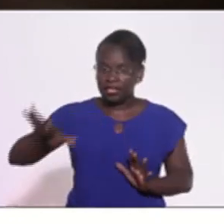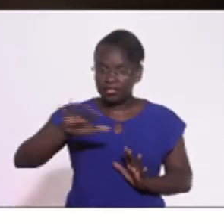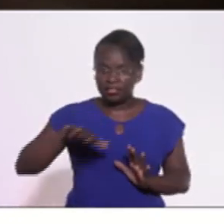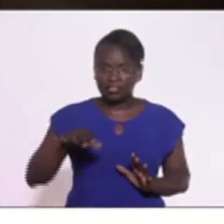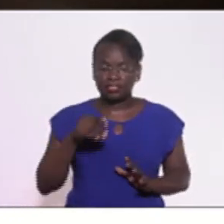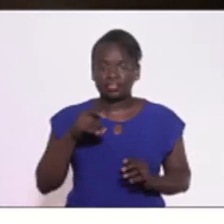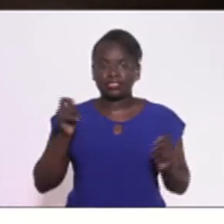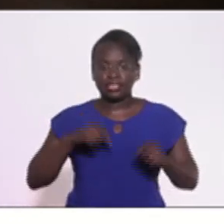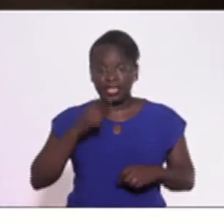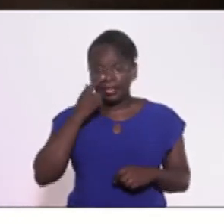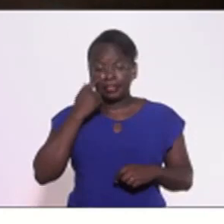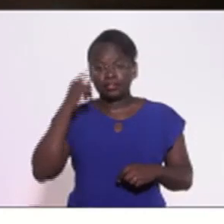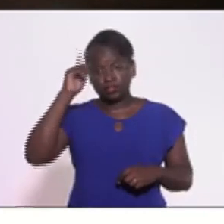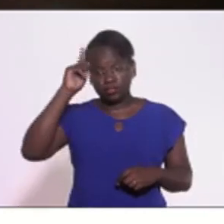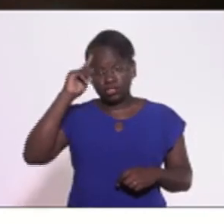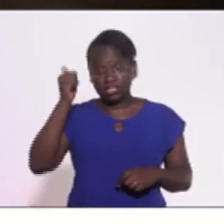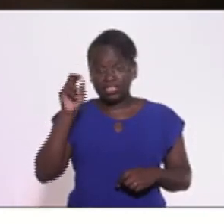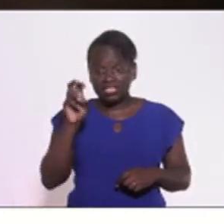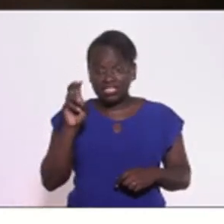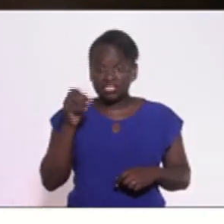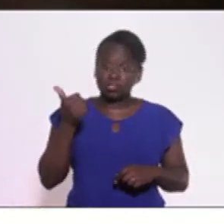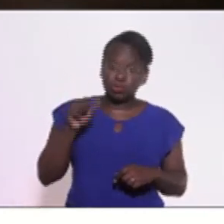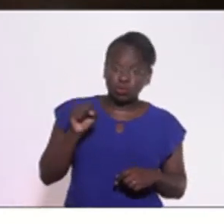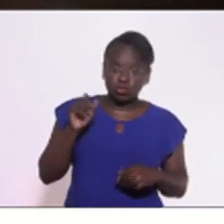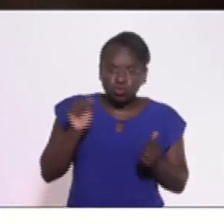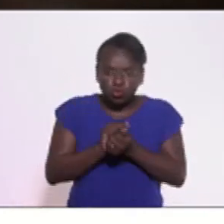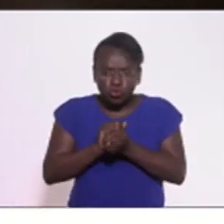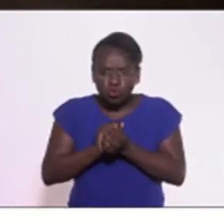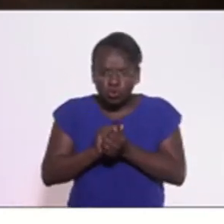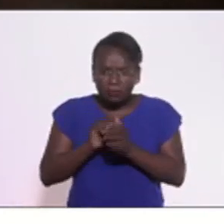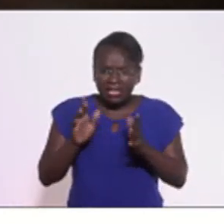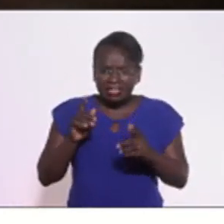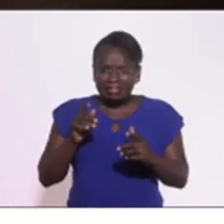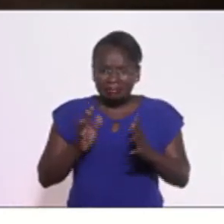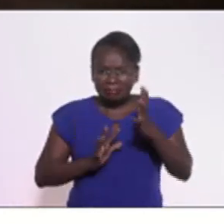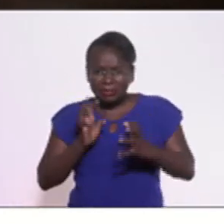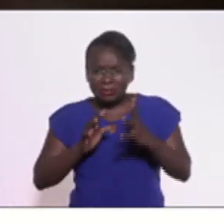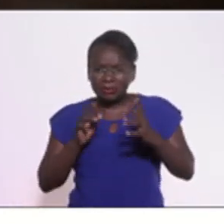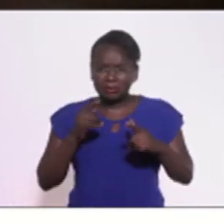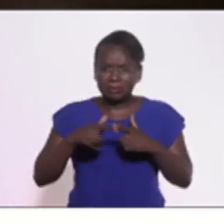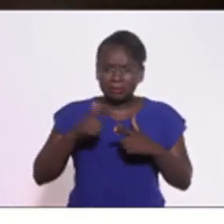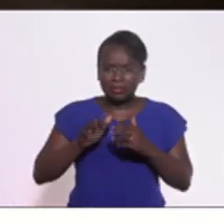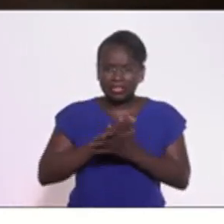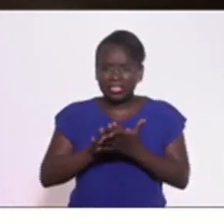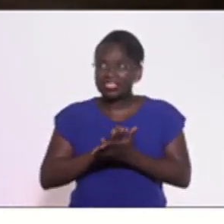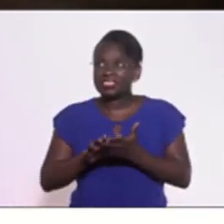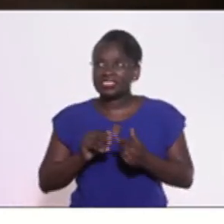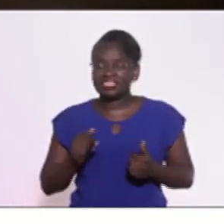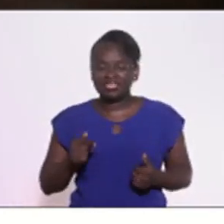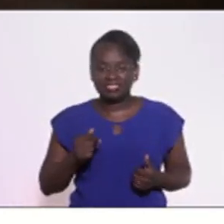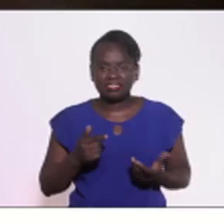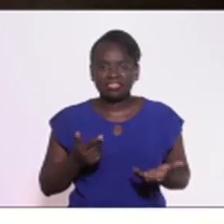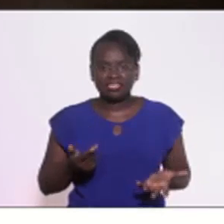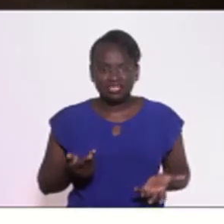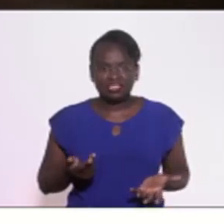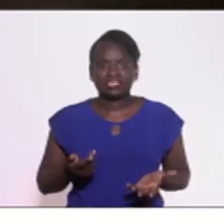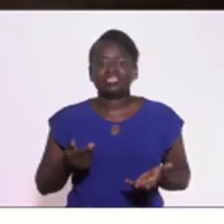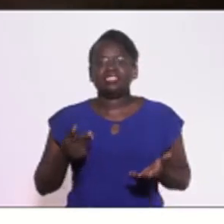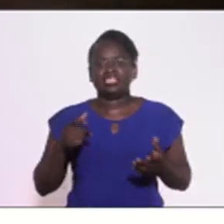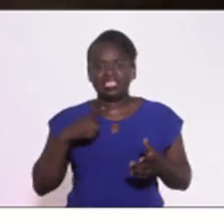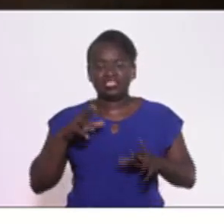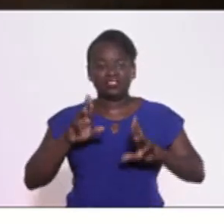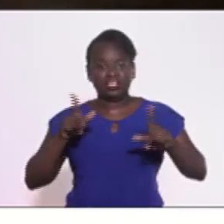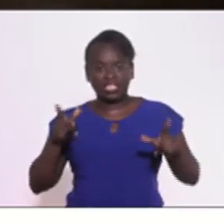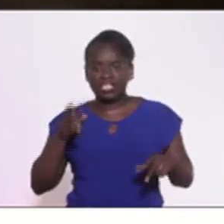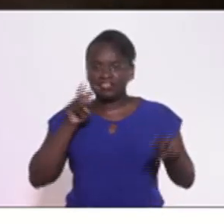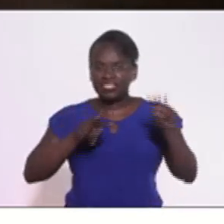ficar 15, 18 dias juntas sem que houvesse atritos e fricções, dadas as diferenças ideológicas, de